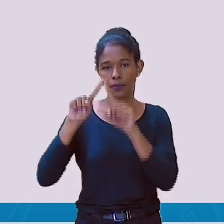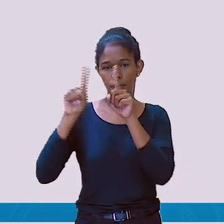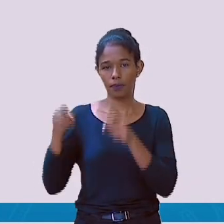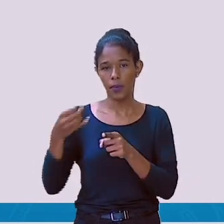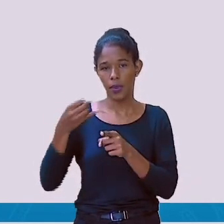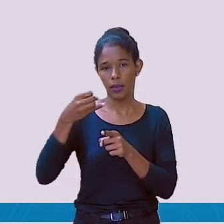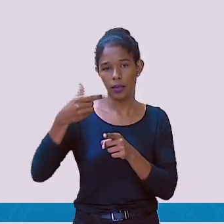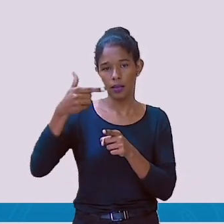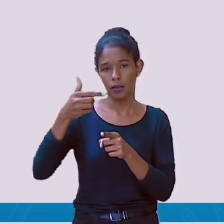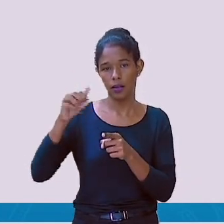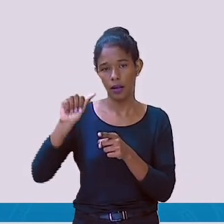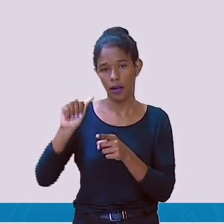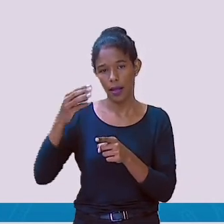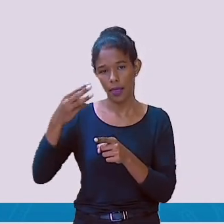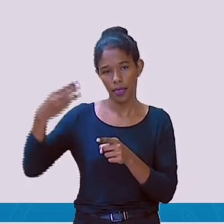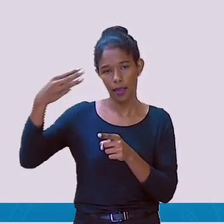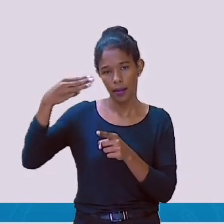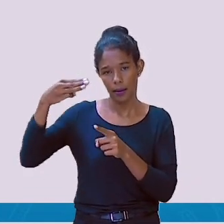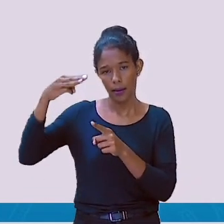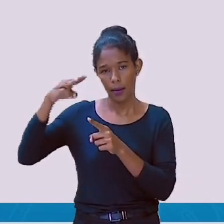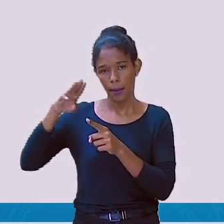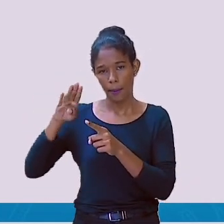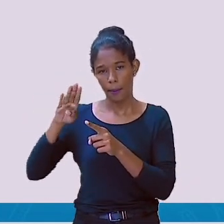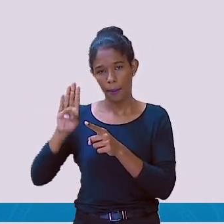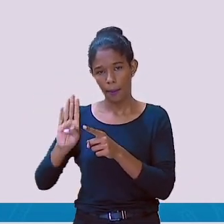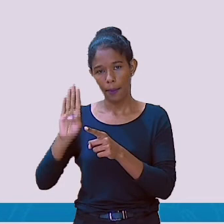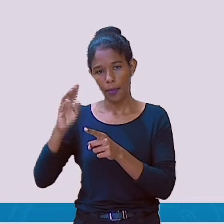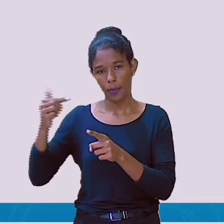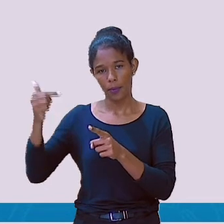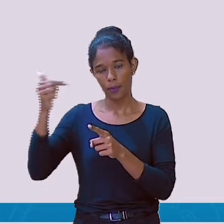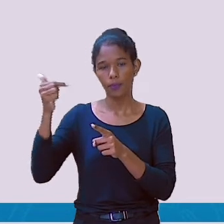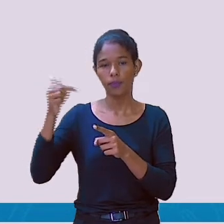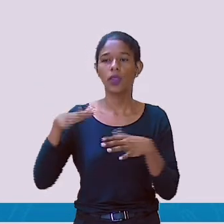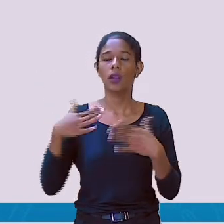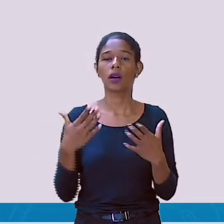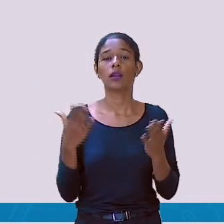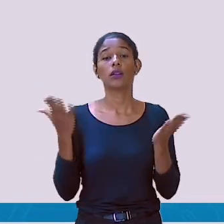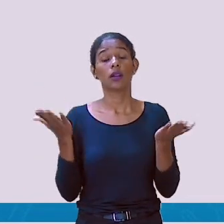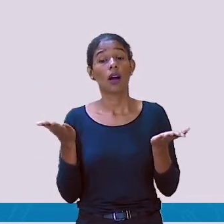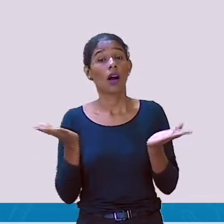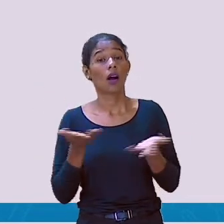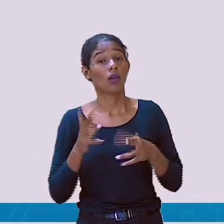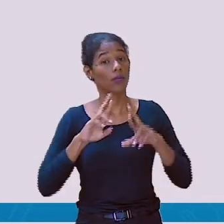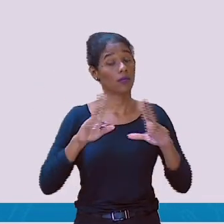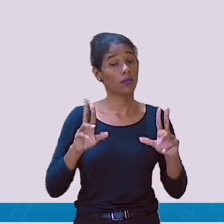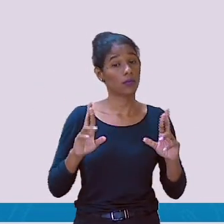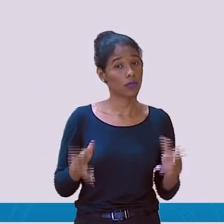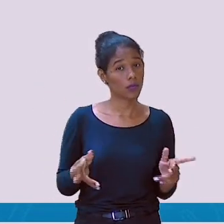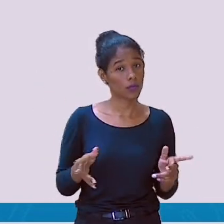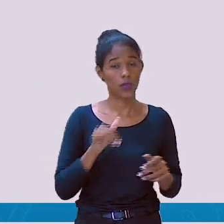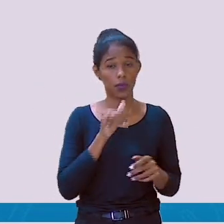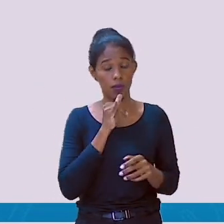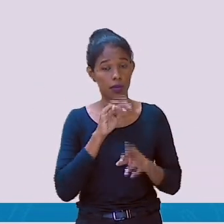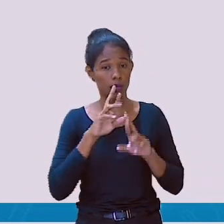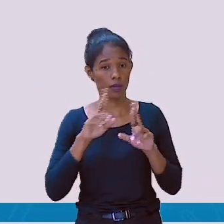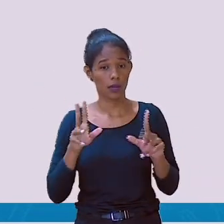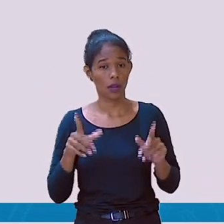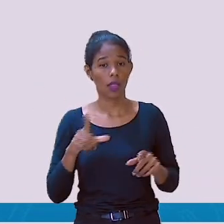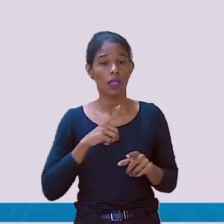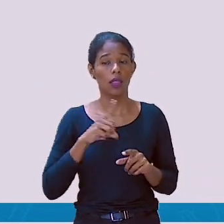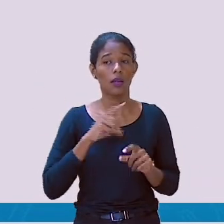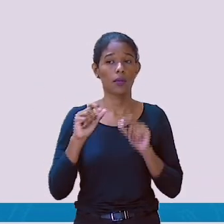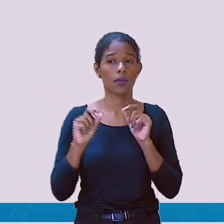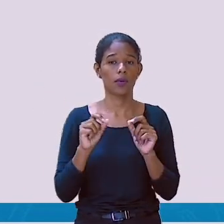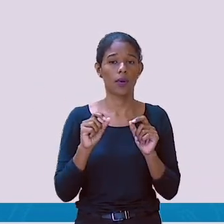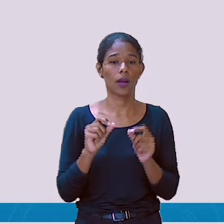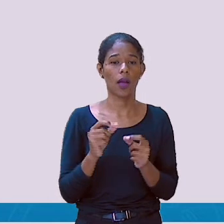ao quadrado. Aqui eu já tenho o expoente, já tenho a partes aqui que são semelhantes, né? O b.